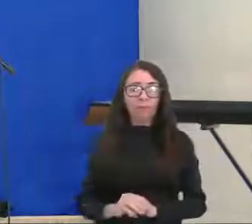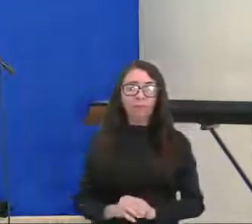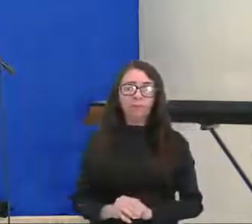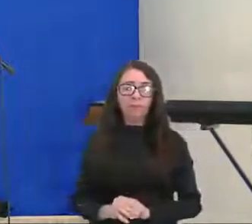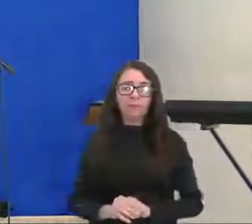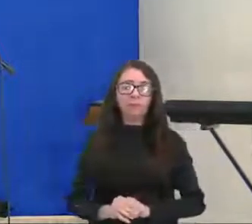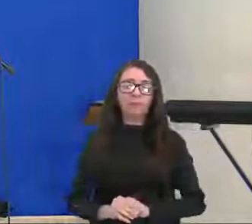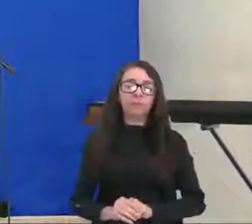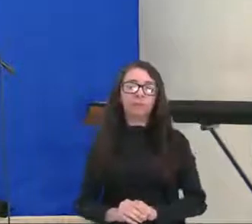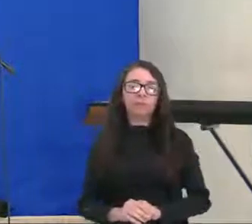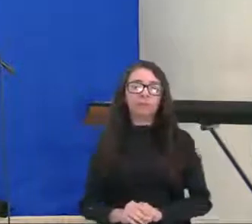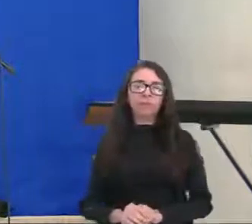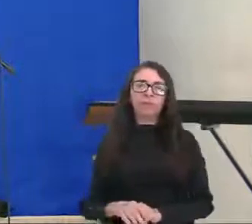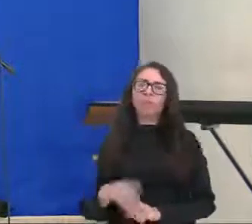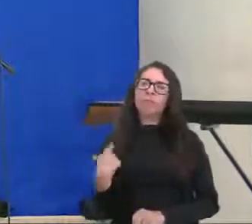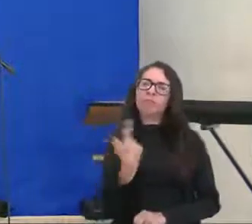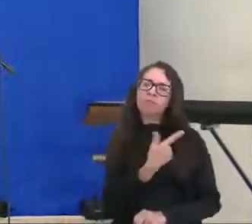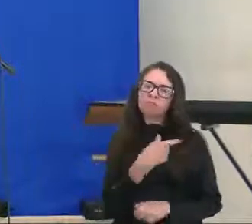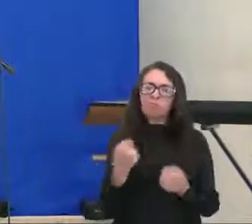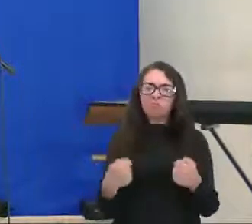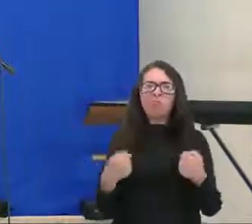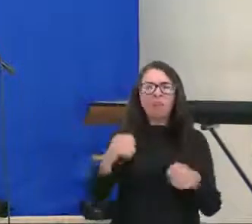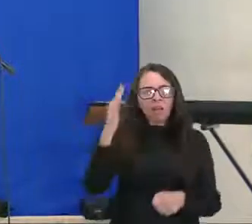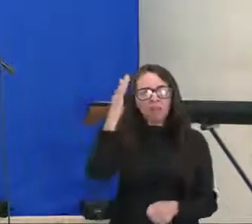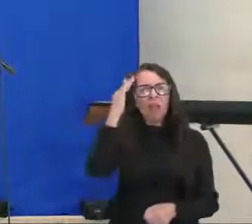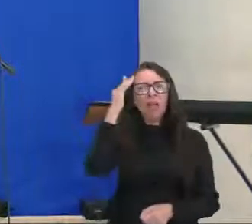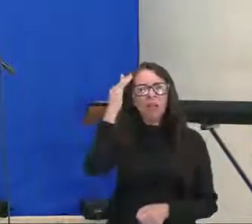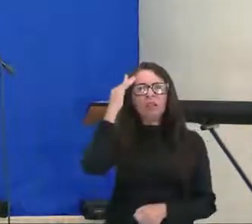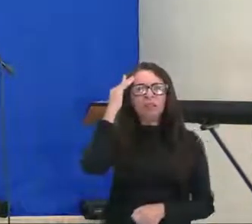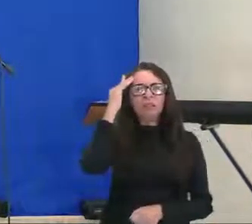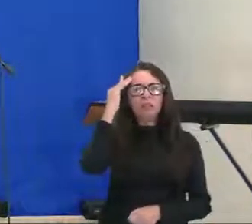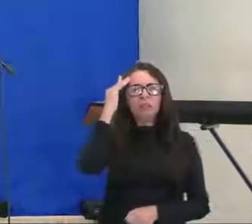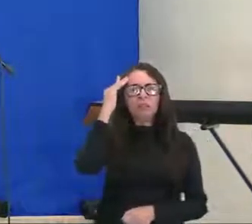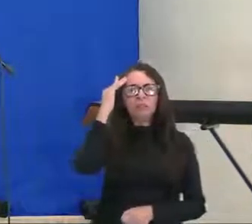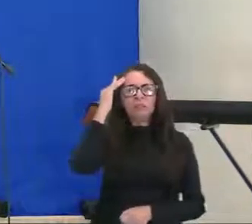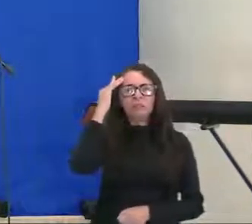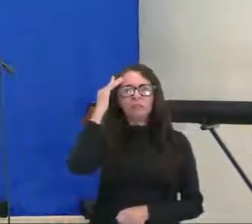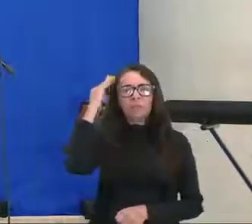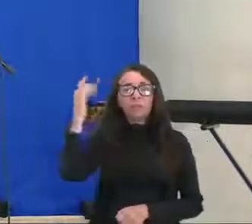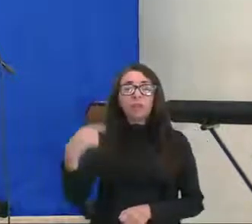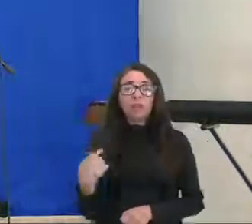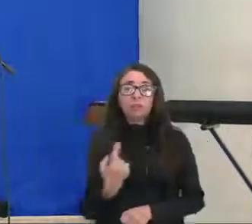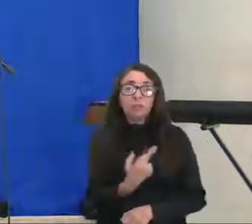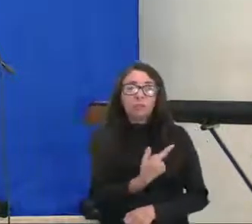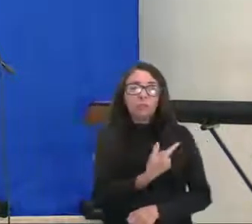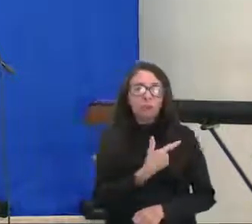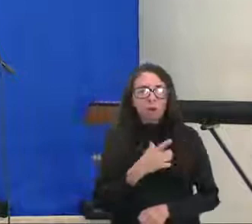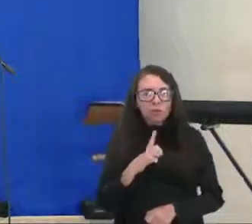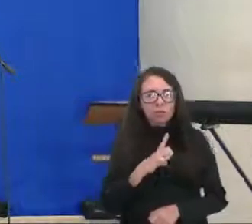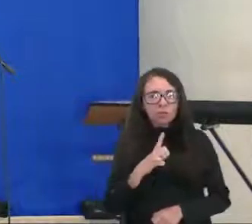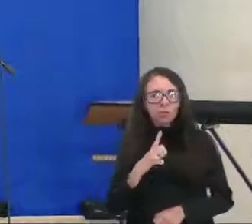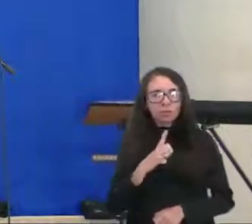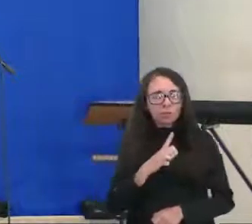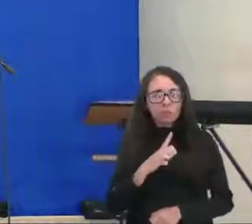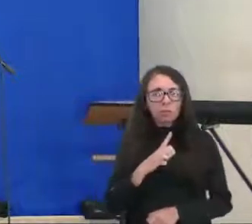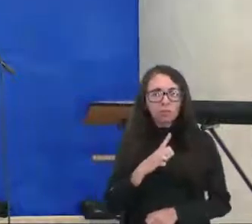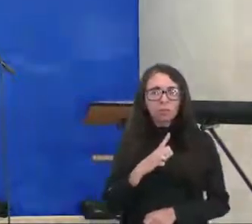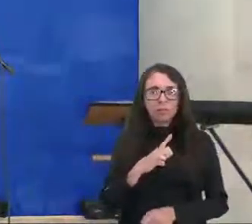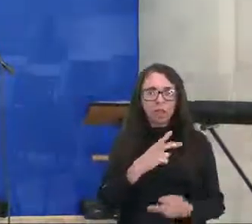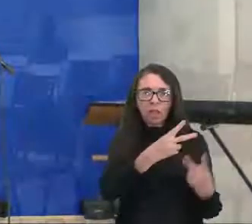o bem do corpo, né? Ou seja, é para nós compartilharmos aquilo que o Espírito nos